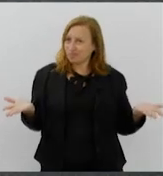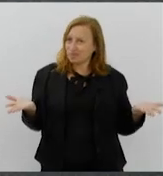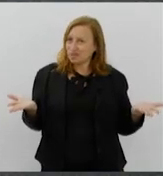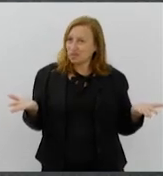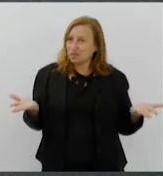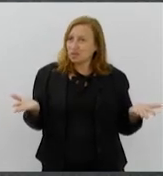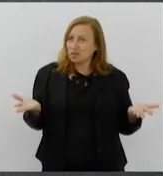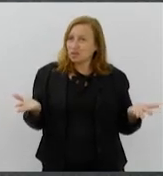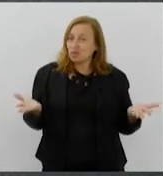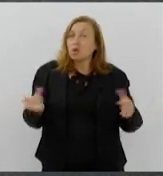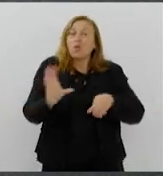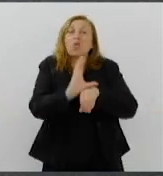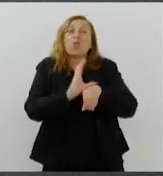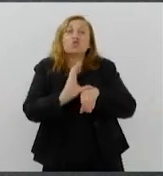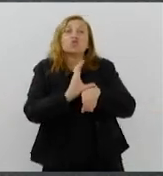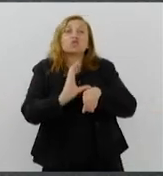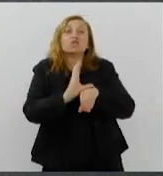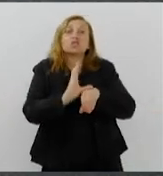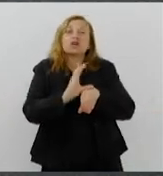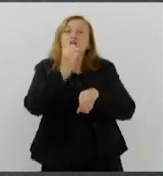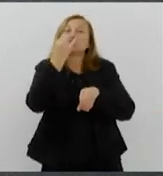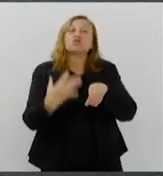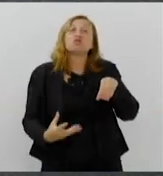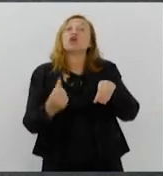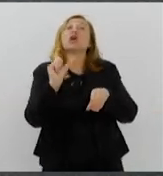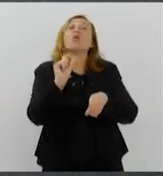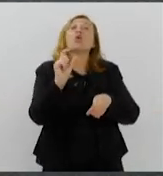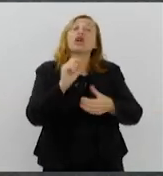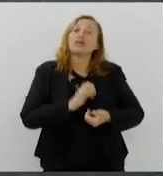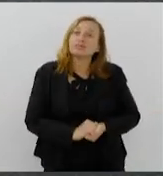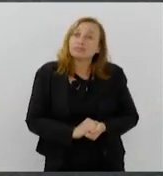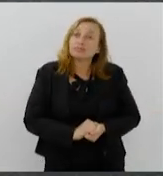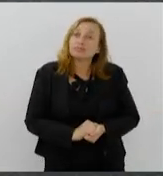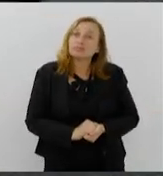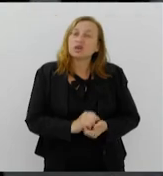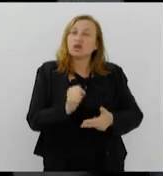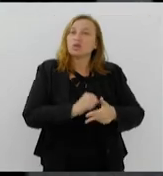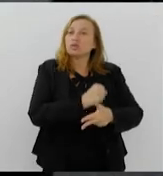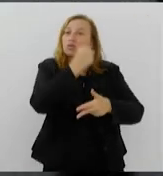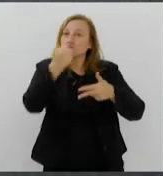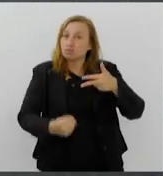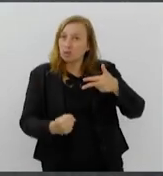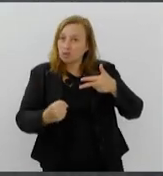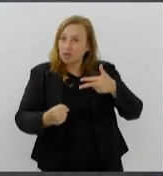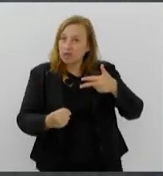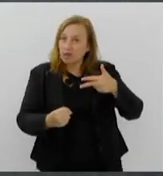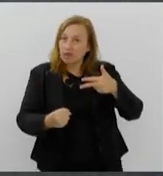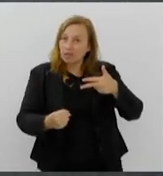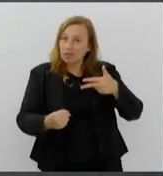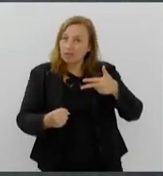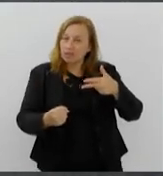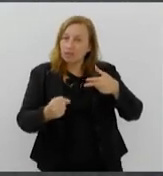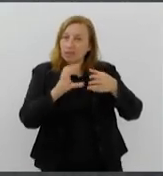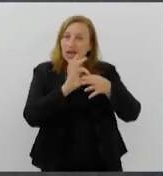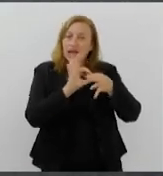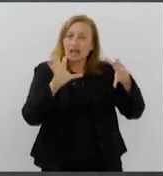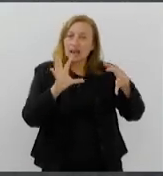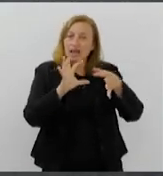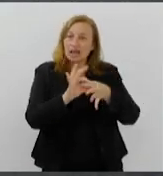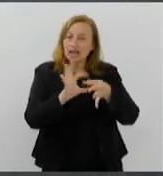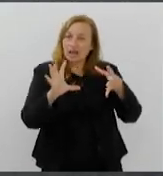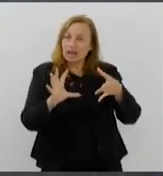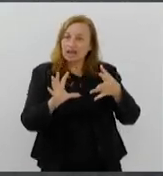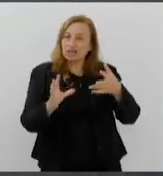que diz a Constituição? A Constituição diz que os poderes têm que ser independentes